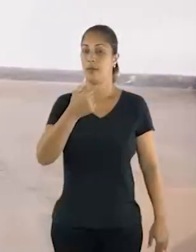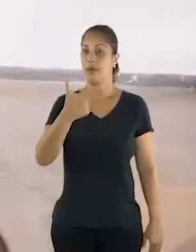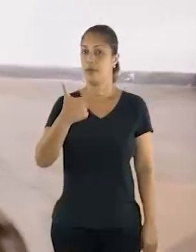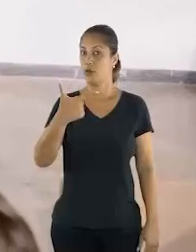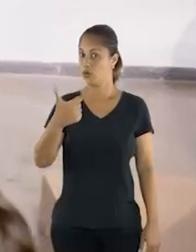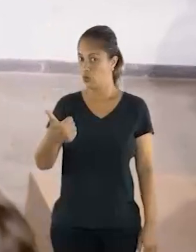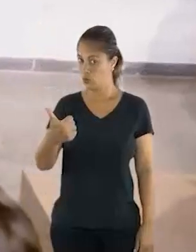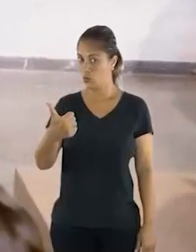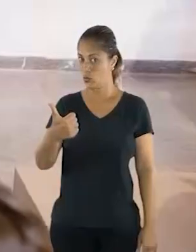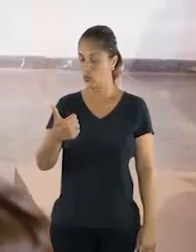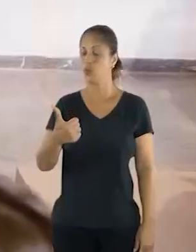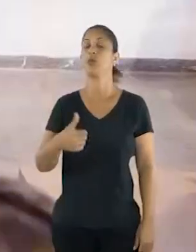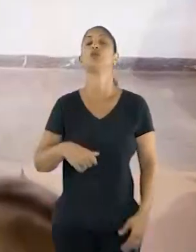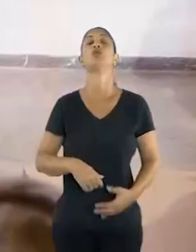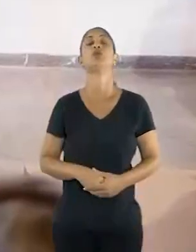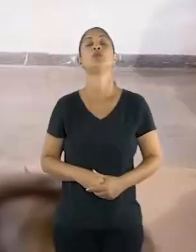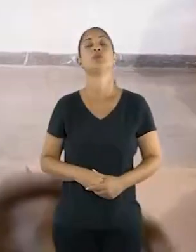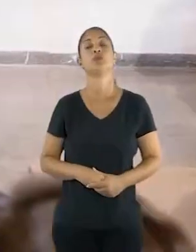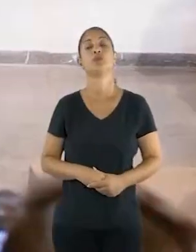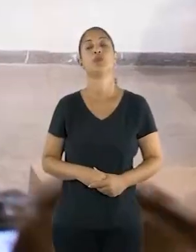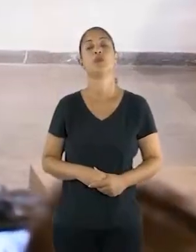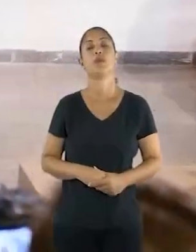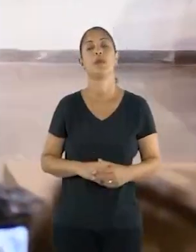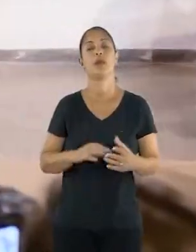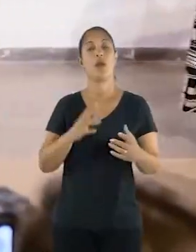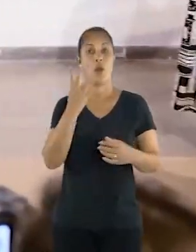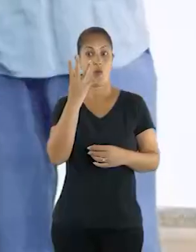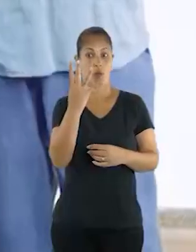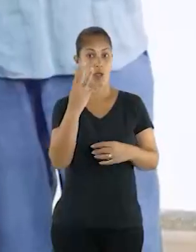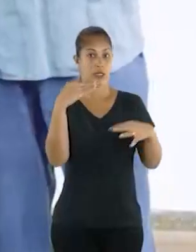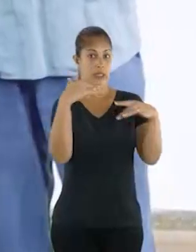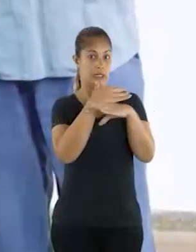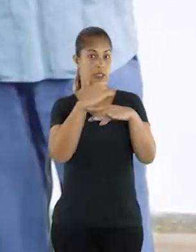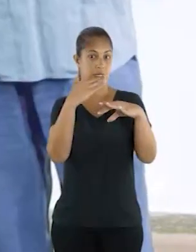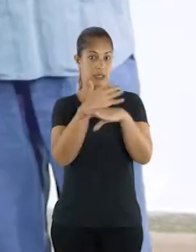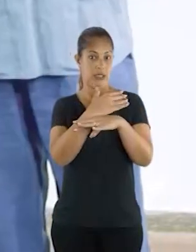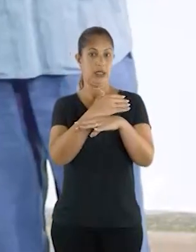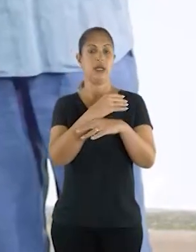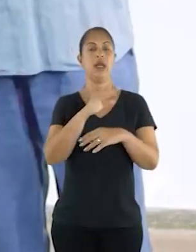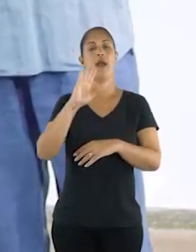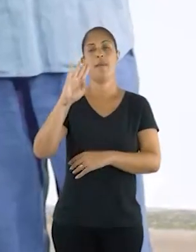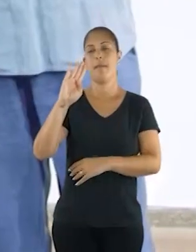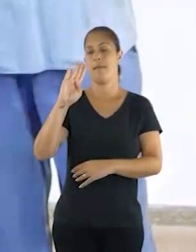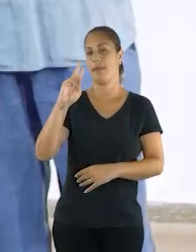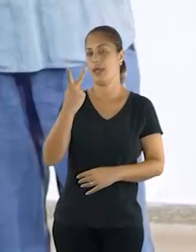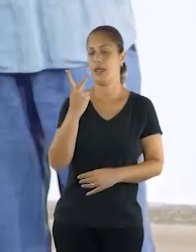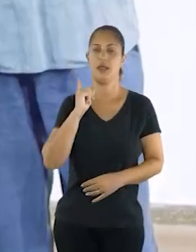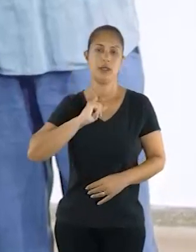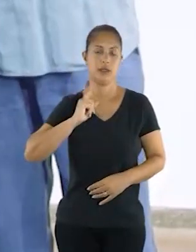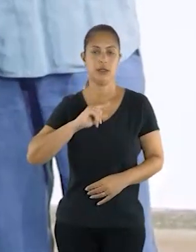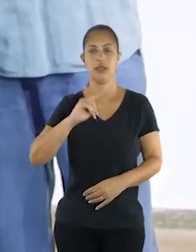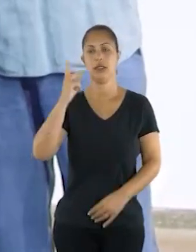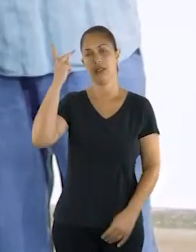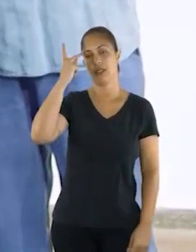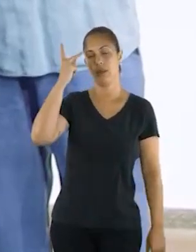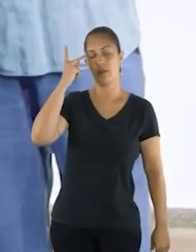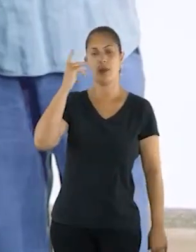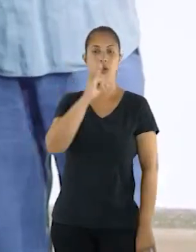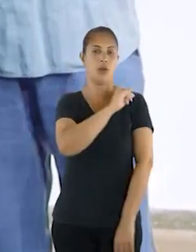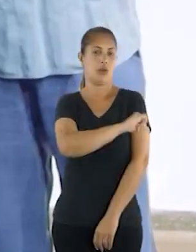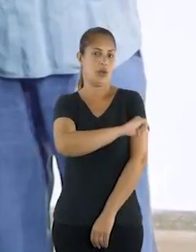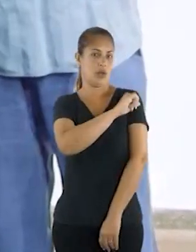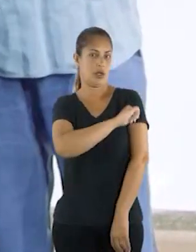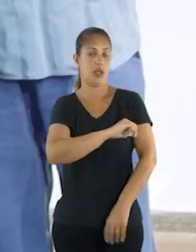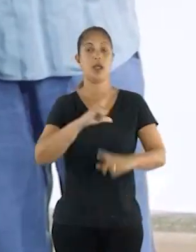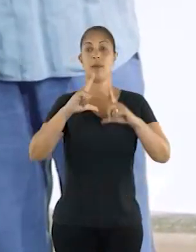2021, ela acabou fazendo 4 cidades, né? A gente foi para Belo Horizonte, São Paulo, Rio de Janeiro e